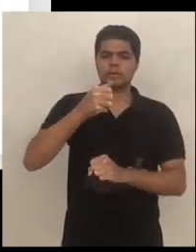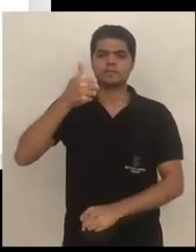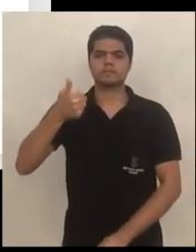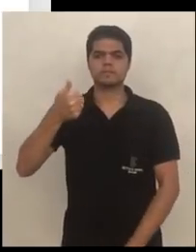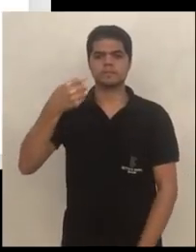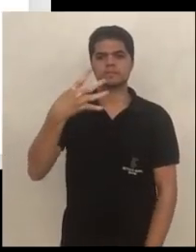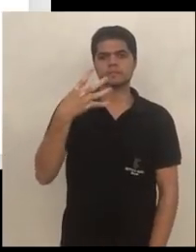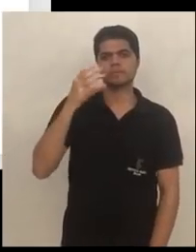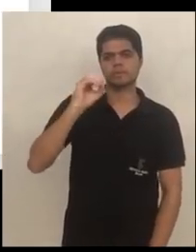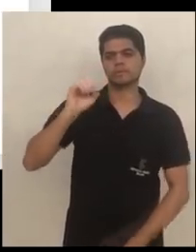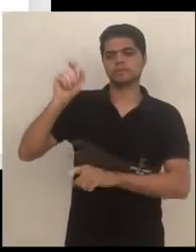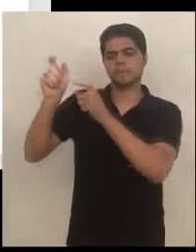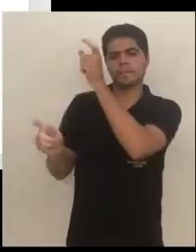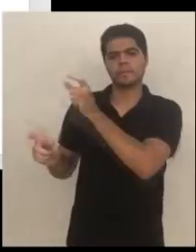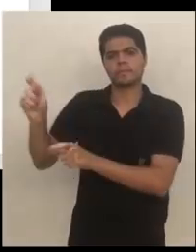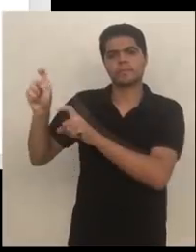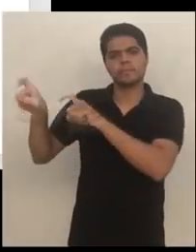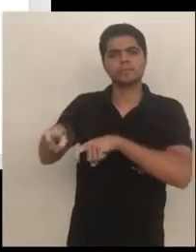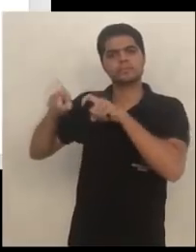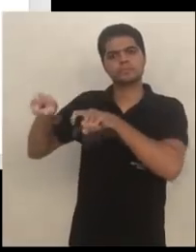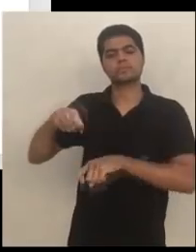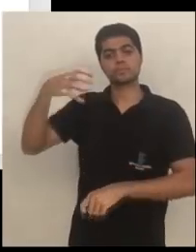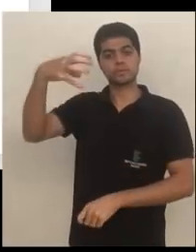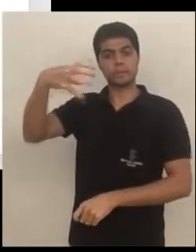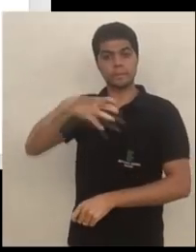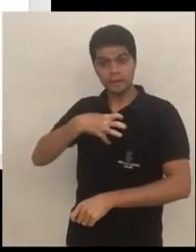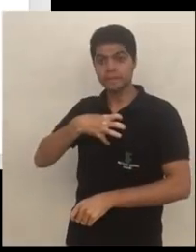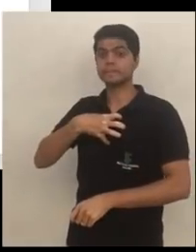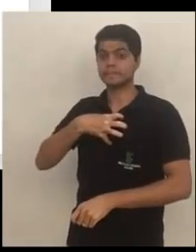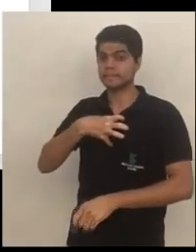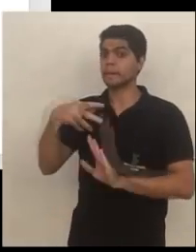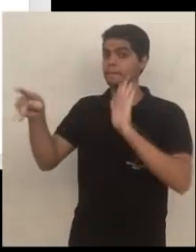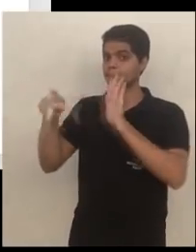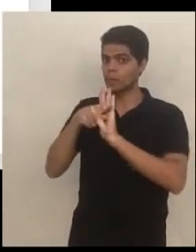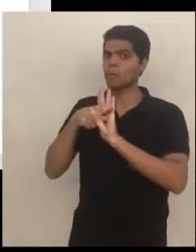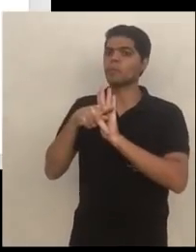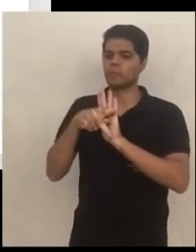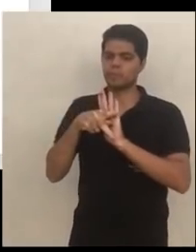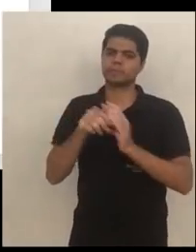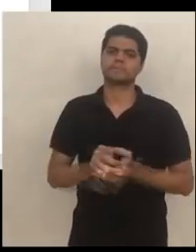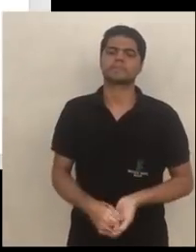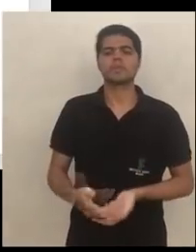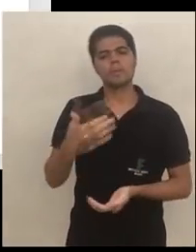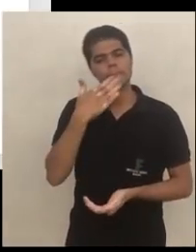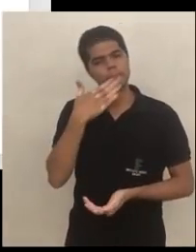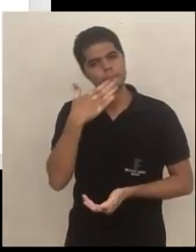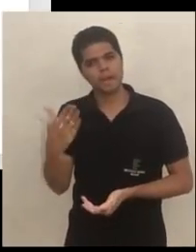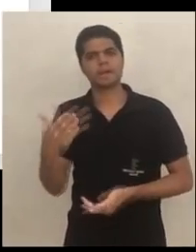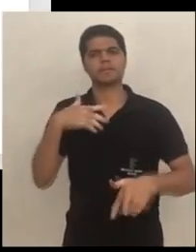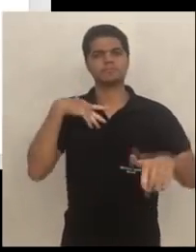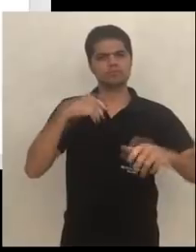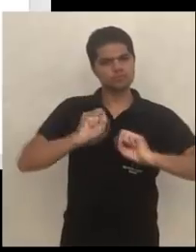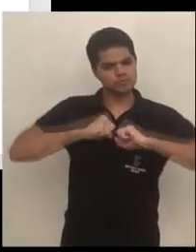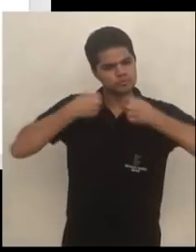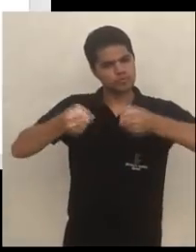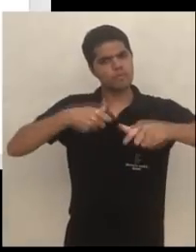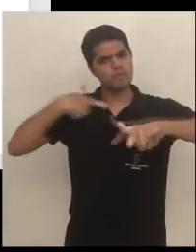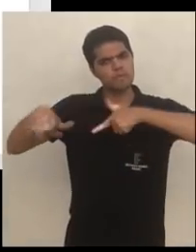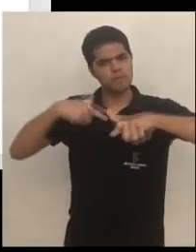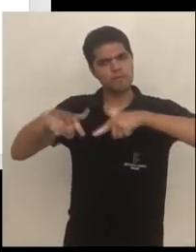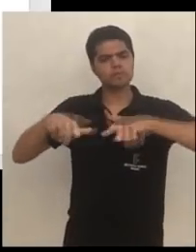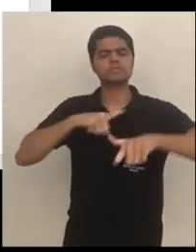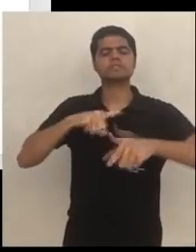no estado da Bahia credenciados por OCS. Aí o nosso apelo, o nosso trabalho na Comissão de Produção Orgânica é justamente